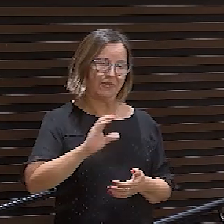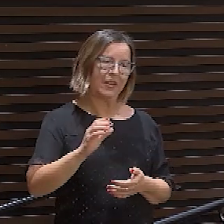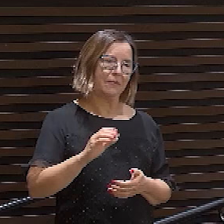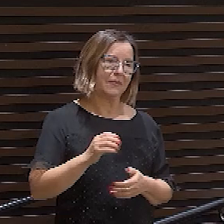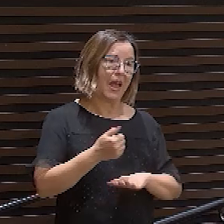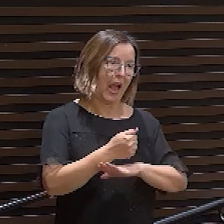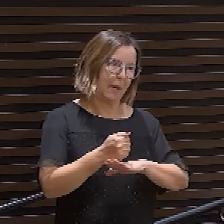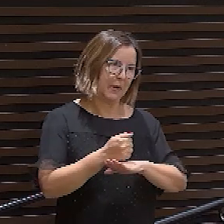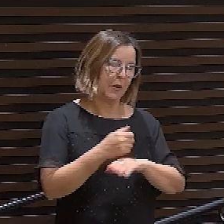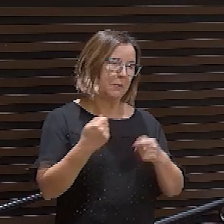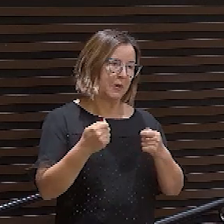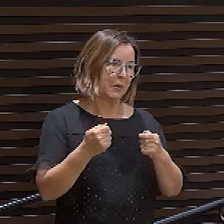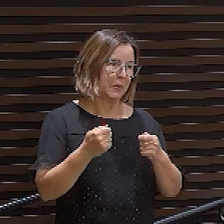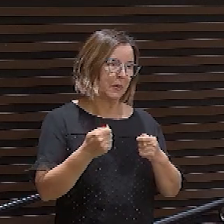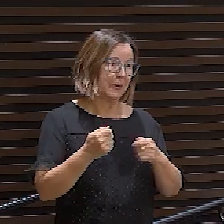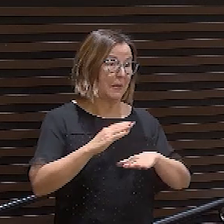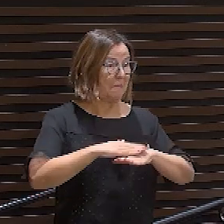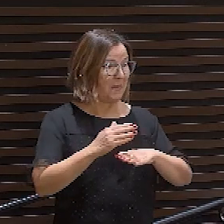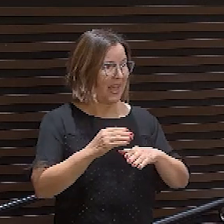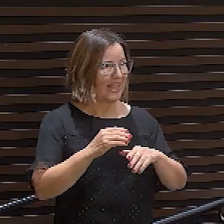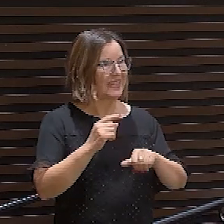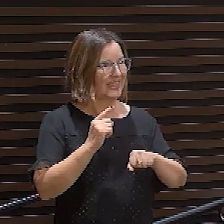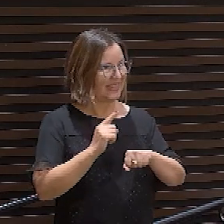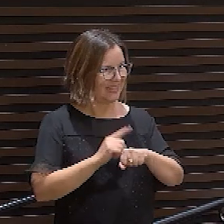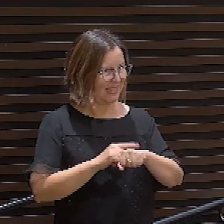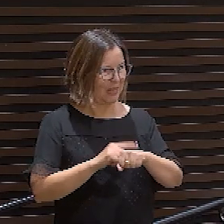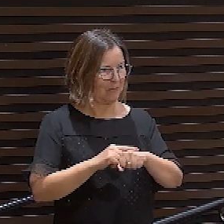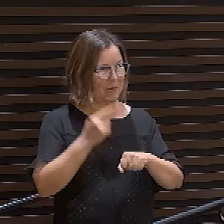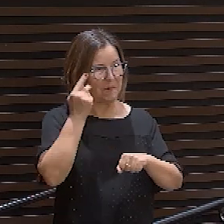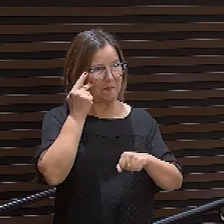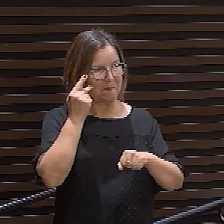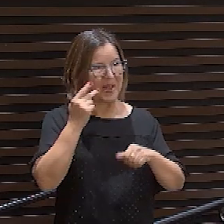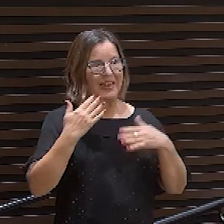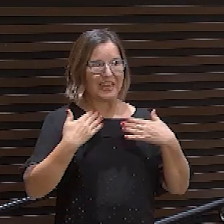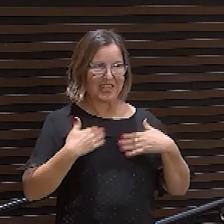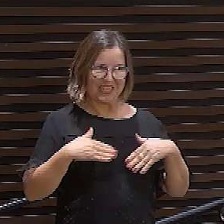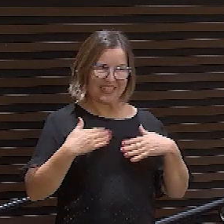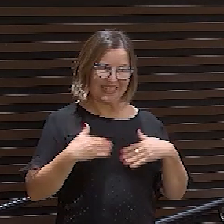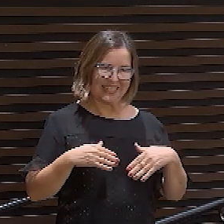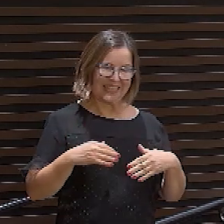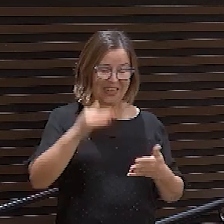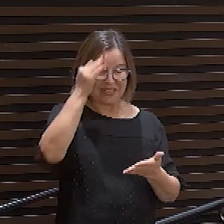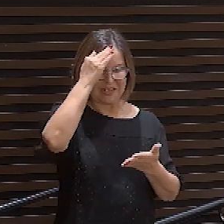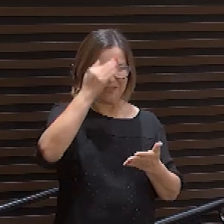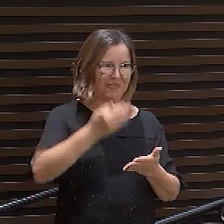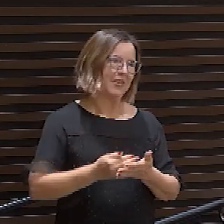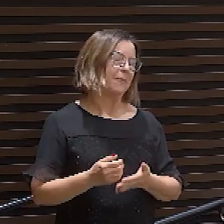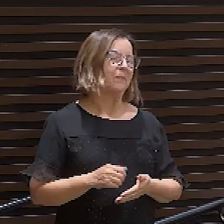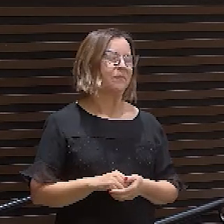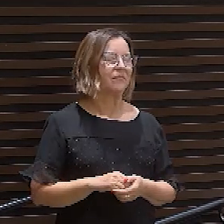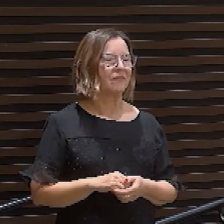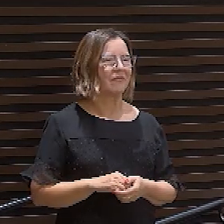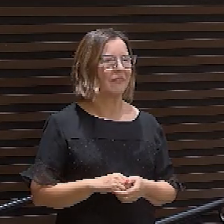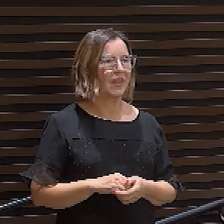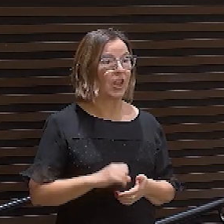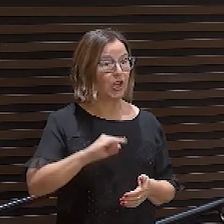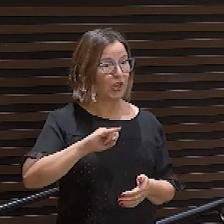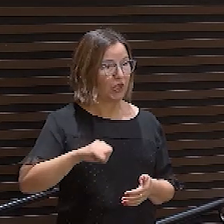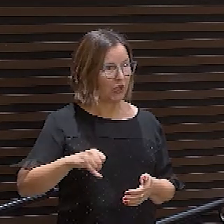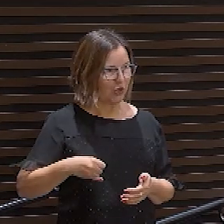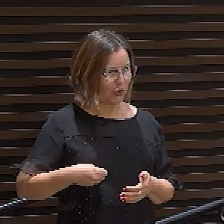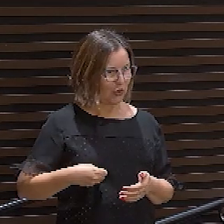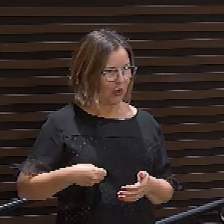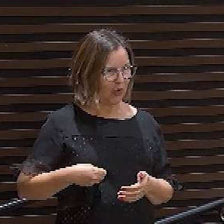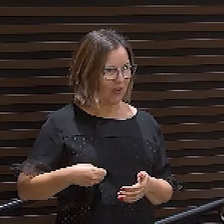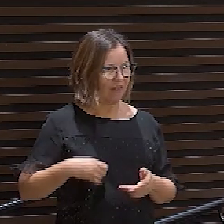tempo. Mas todos os dois chegaram àquilo que eu só te conhecia de ouvir dizer, dizia Jó,